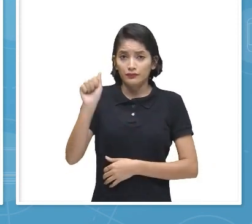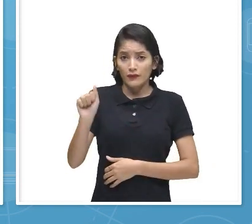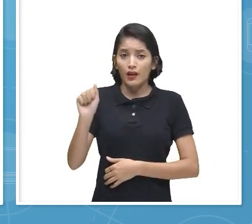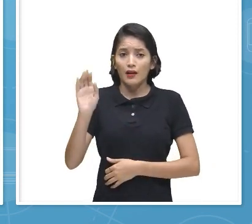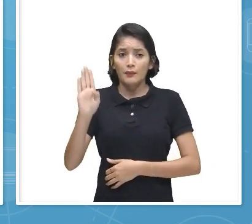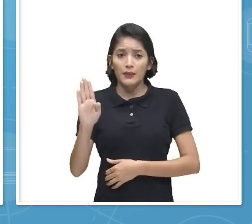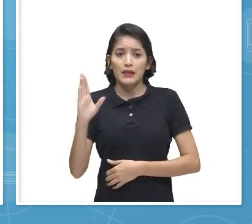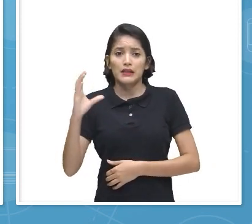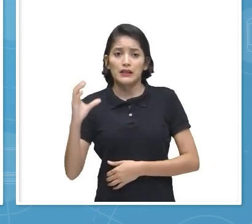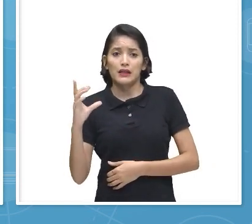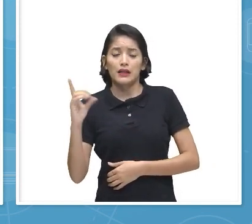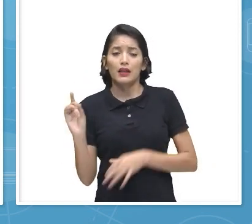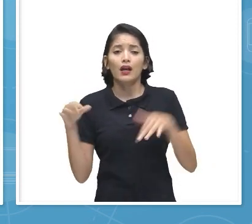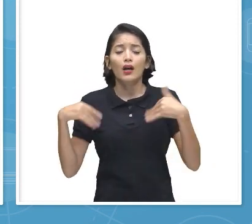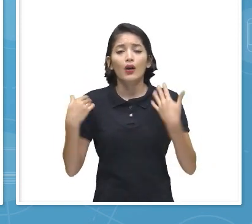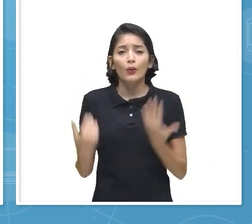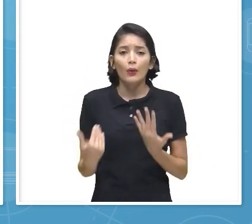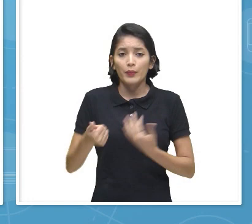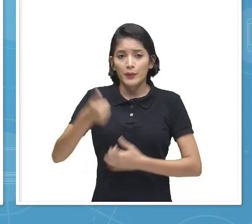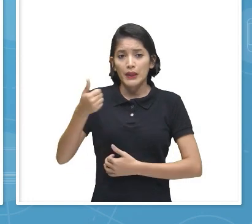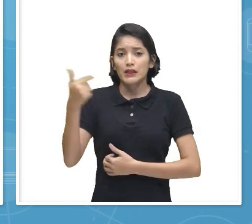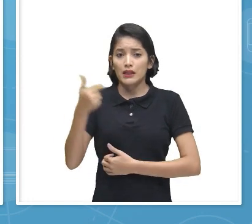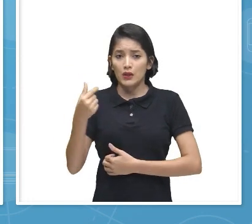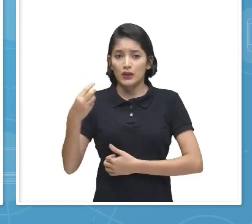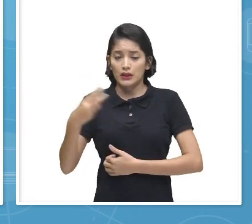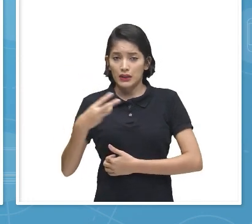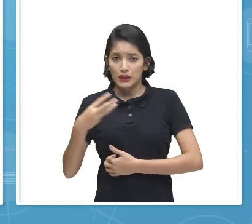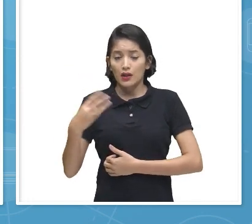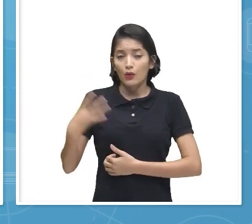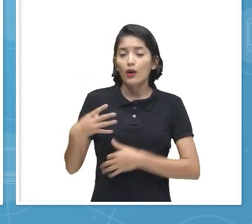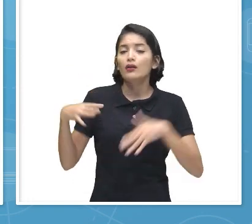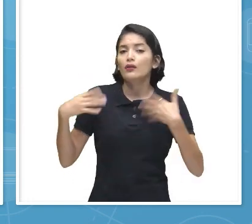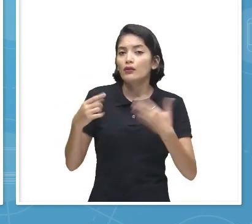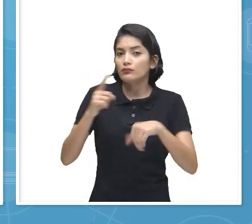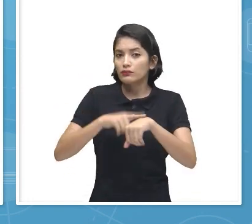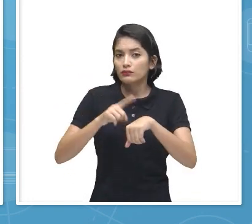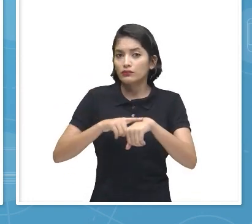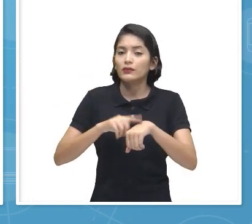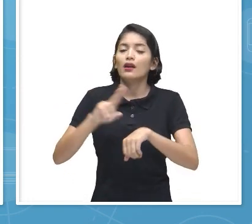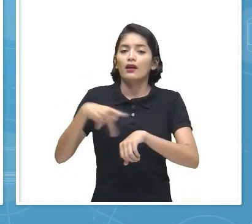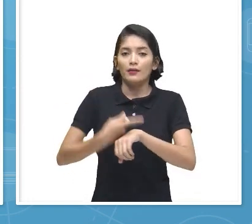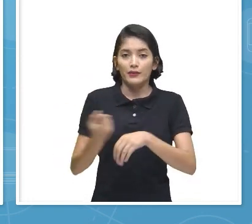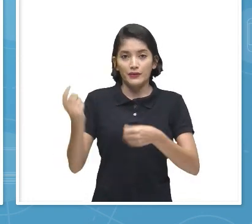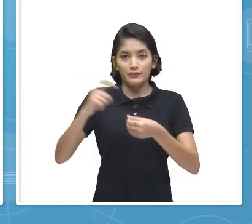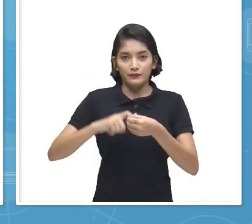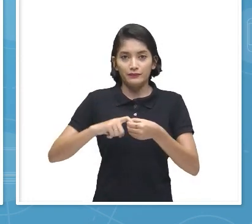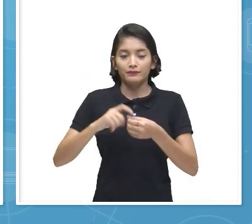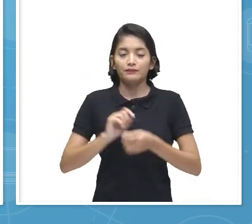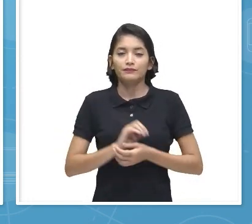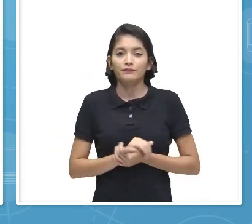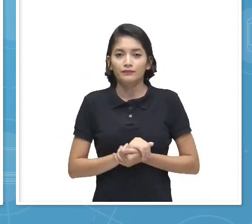secundário, o terciário ou o quaternário? Fica para vocês aí, então, esse tempinho, daqui a pouco a gente retorna.